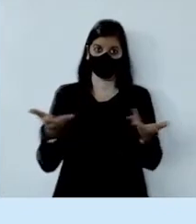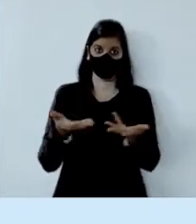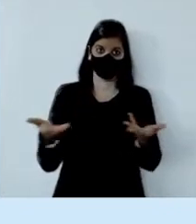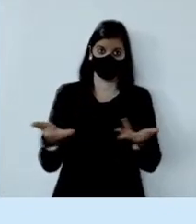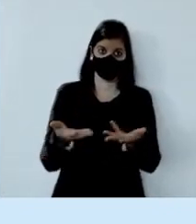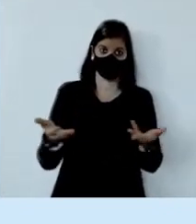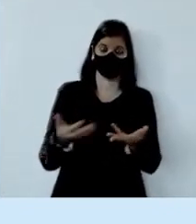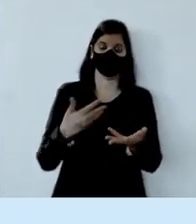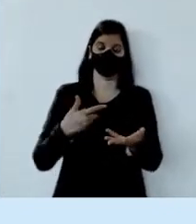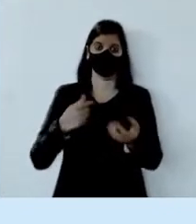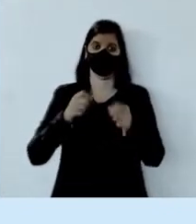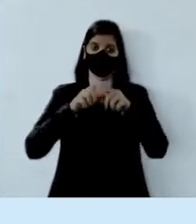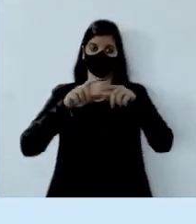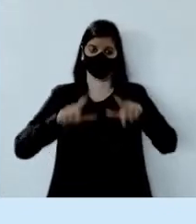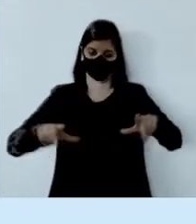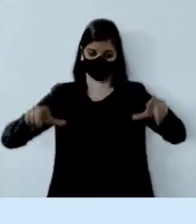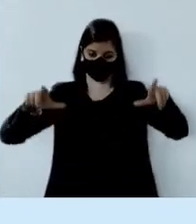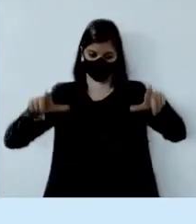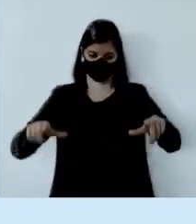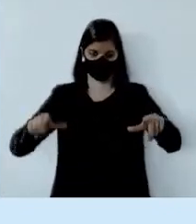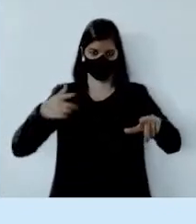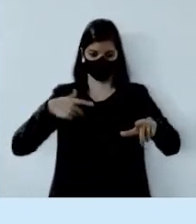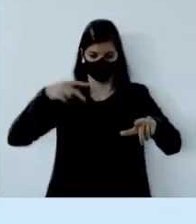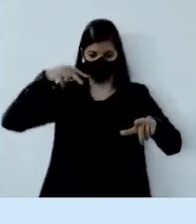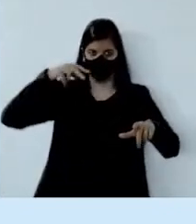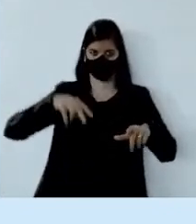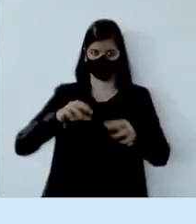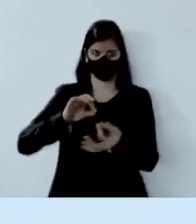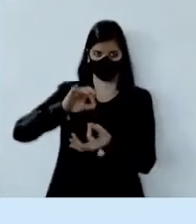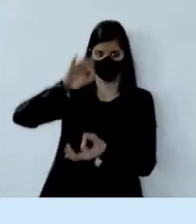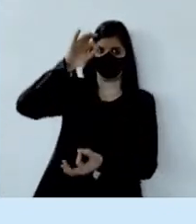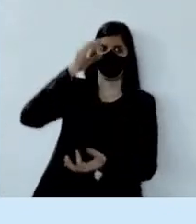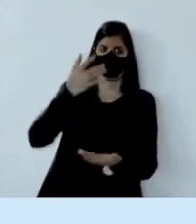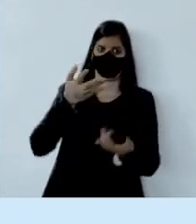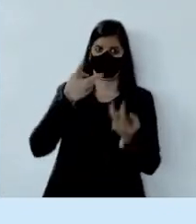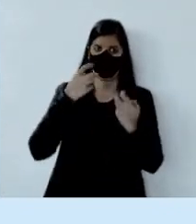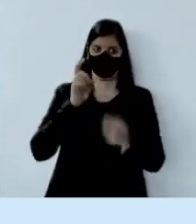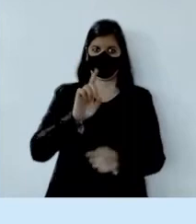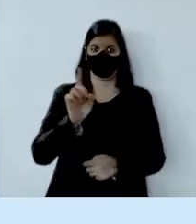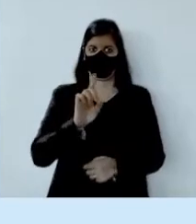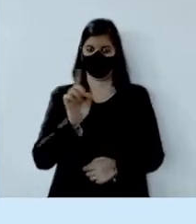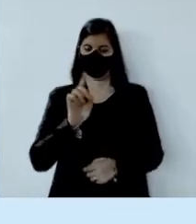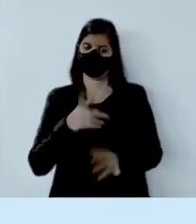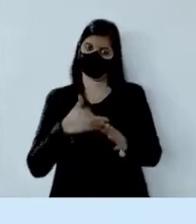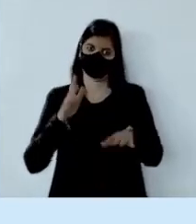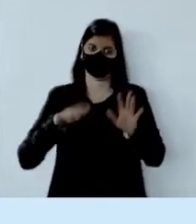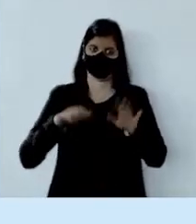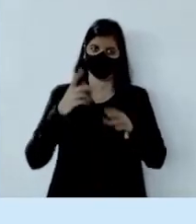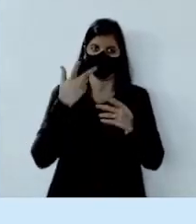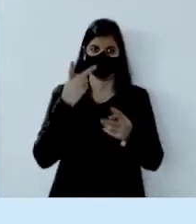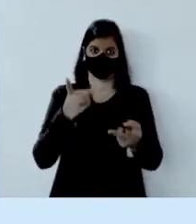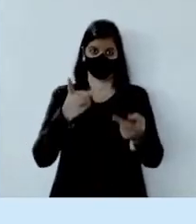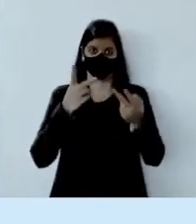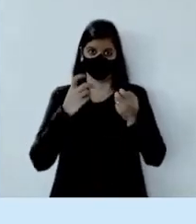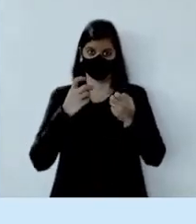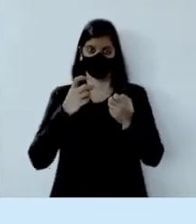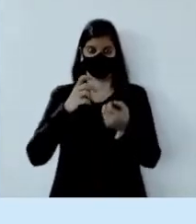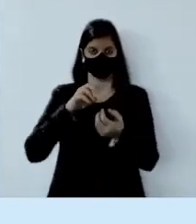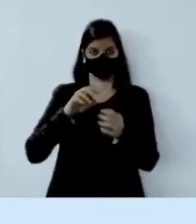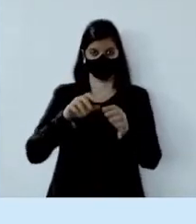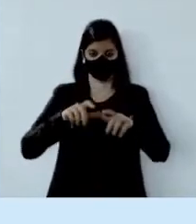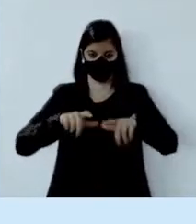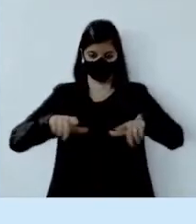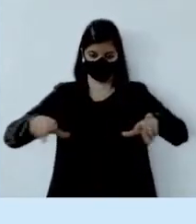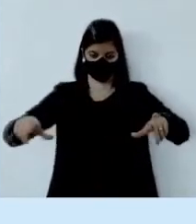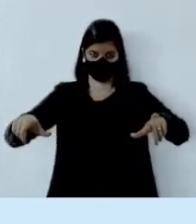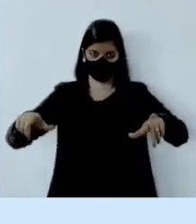gente na planta baixa não tem a visualização da altura, né? Então, mesmo que a gente tenha a vista de uma elevação, como estamos